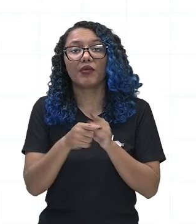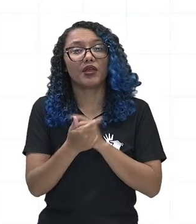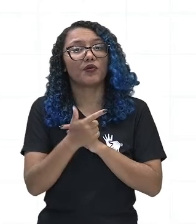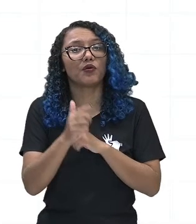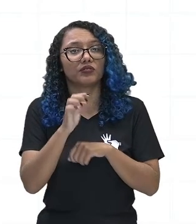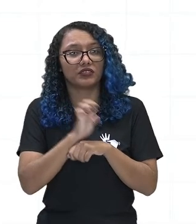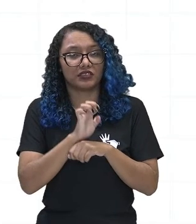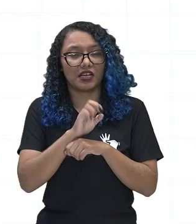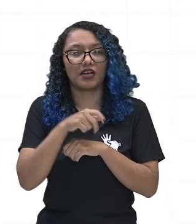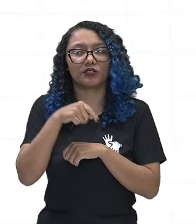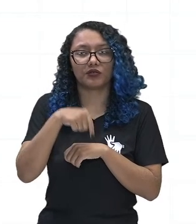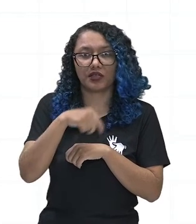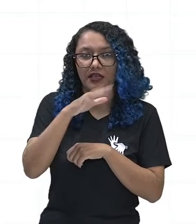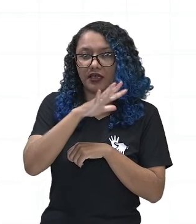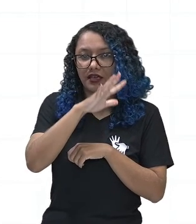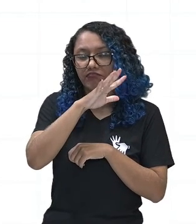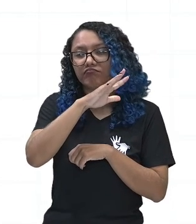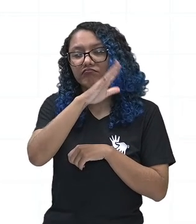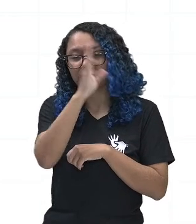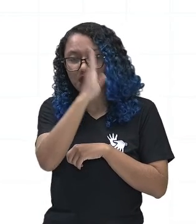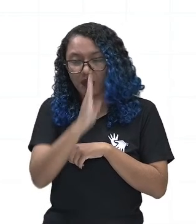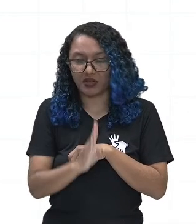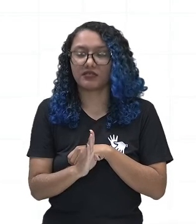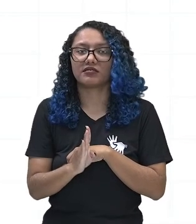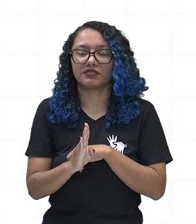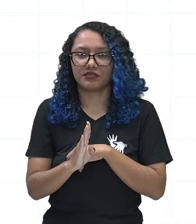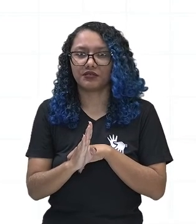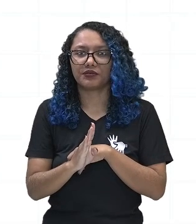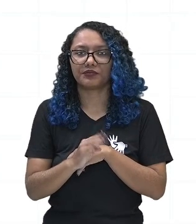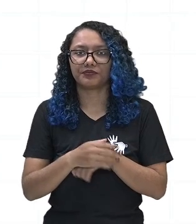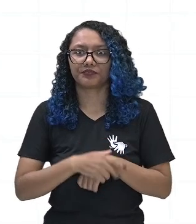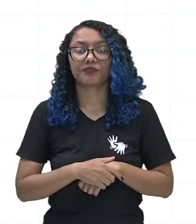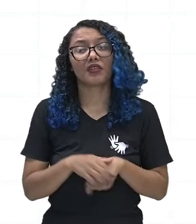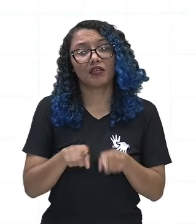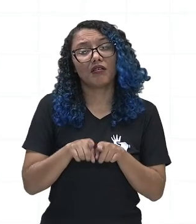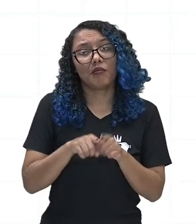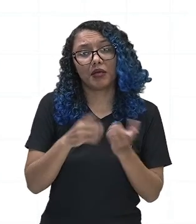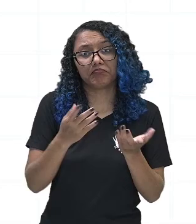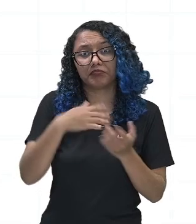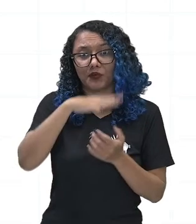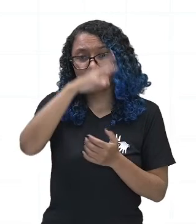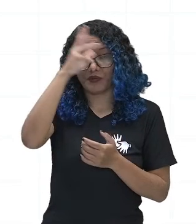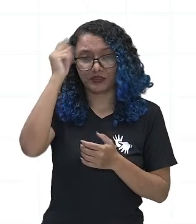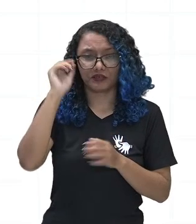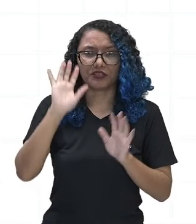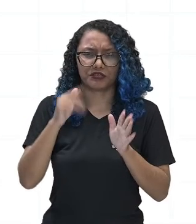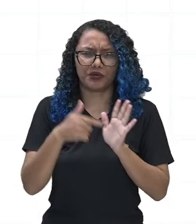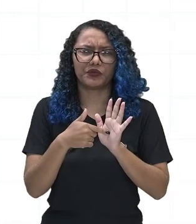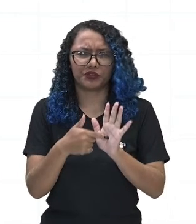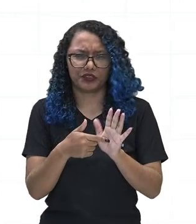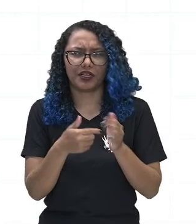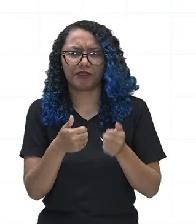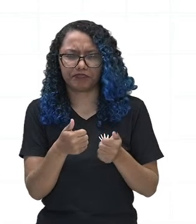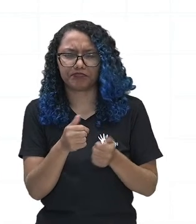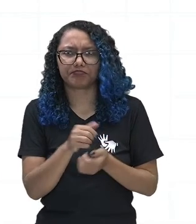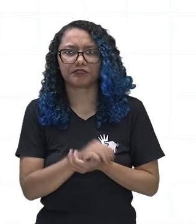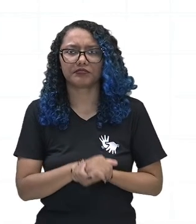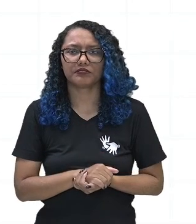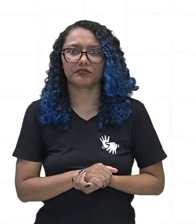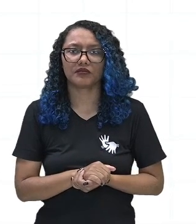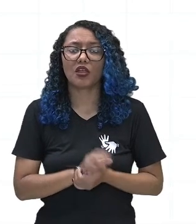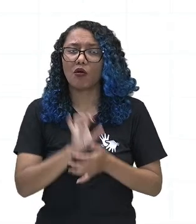Brasil, além aí, é claro, do nosso estado do Amazonas, né, que a gente viu lá inicialmente. Então, cada um